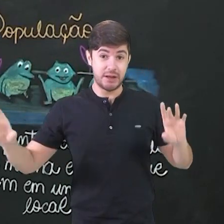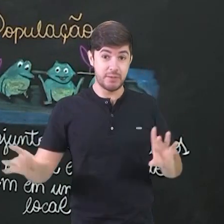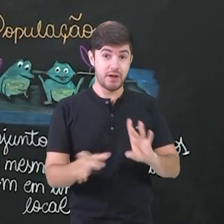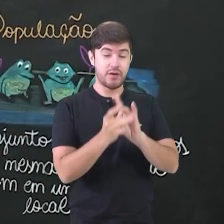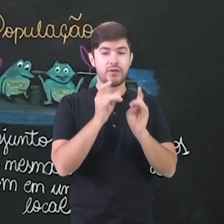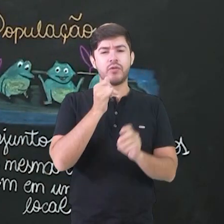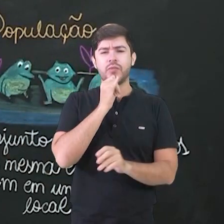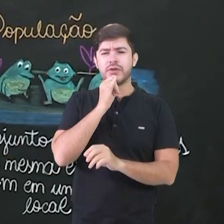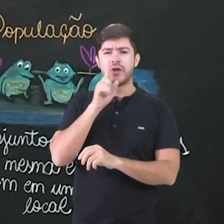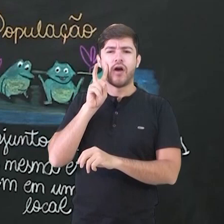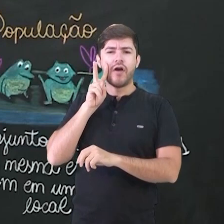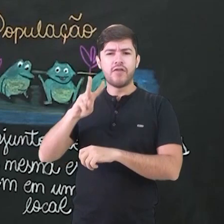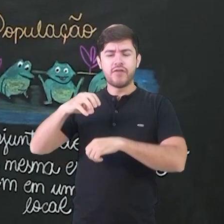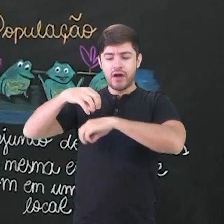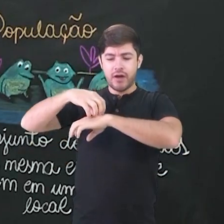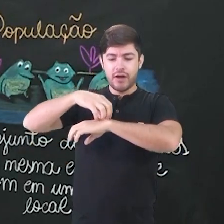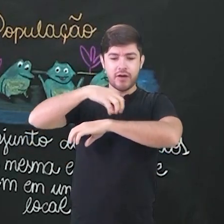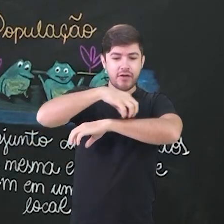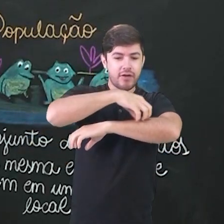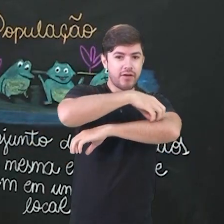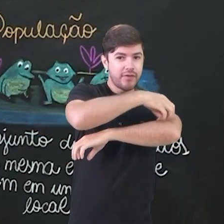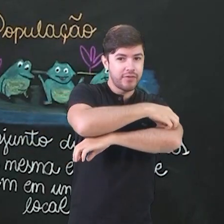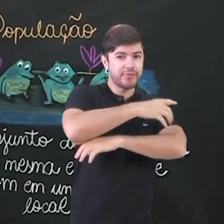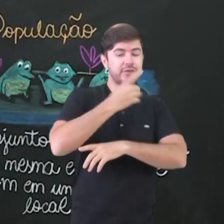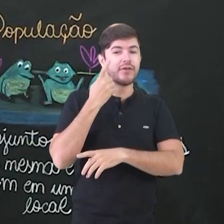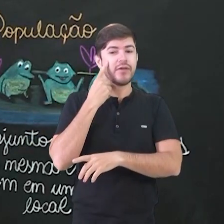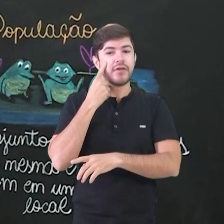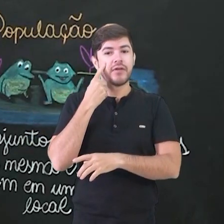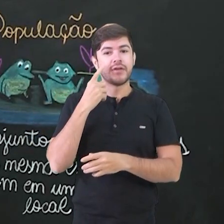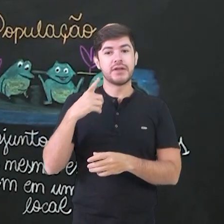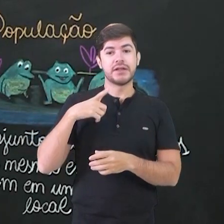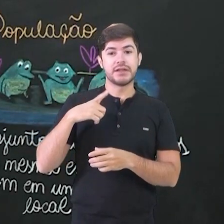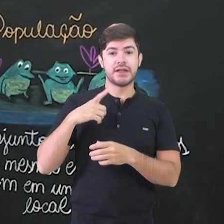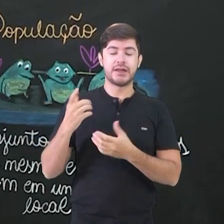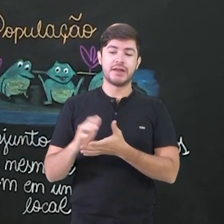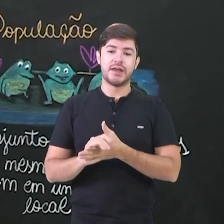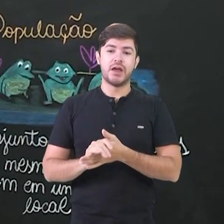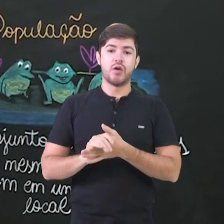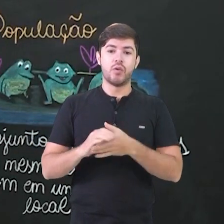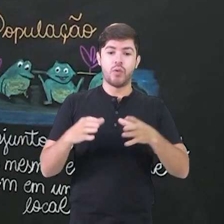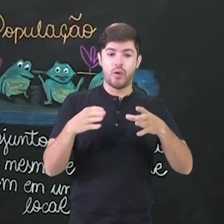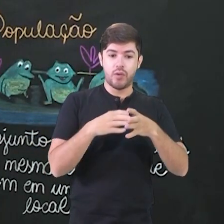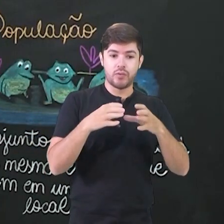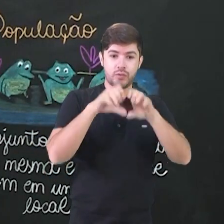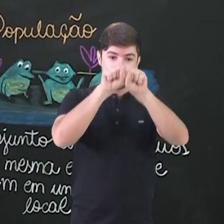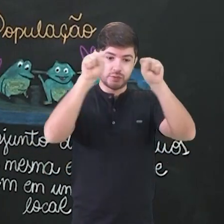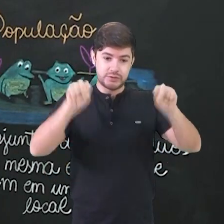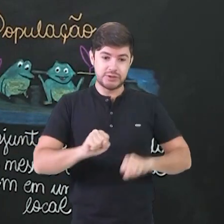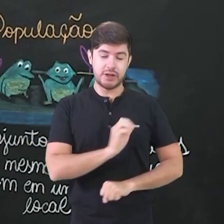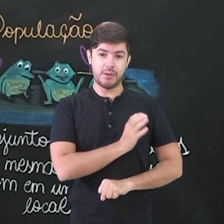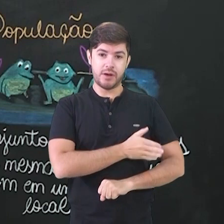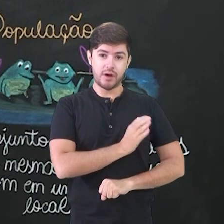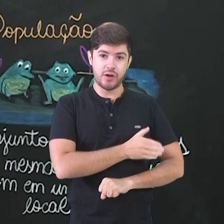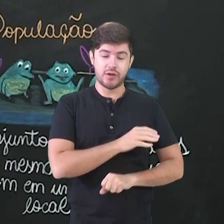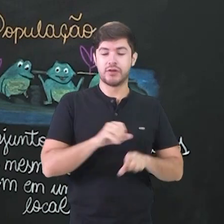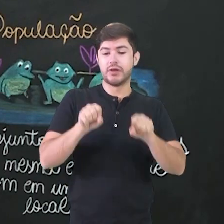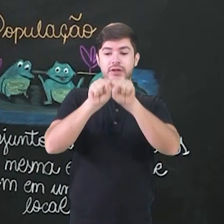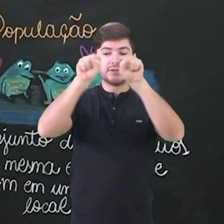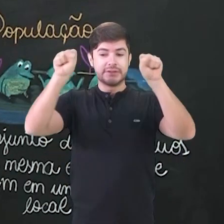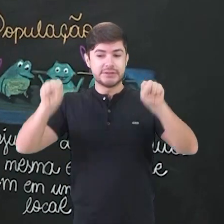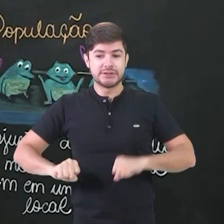um anfíbio, para um sapo, para uma rã, eu junto o sistema cardiovascular, coração,